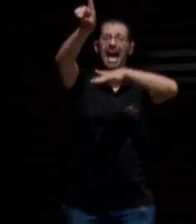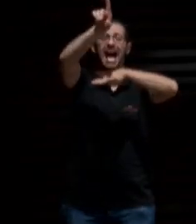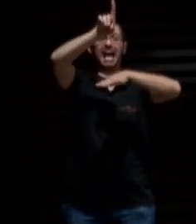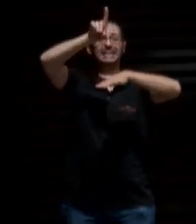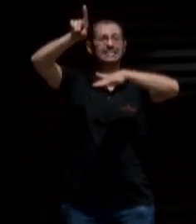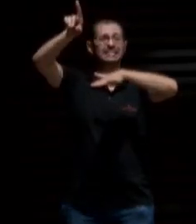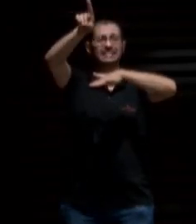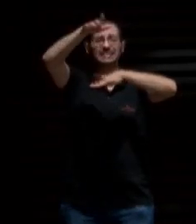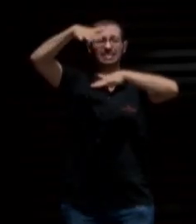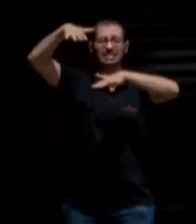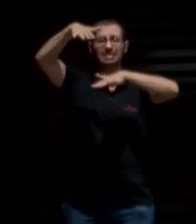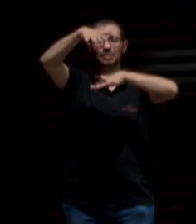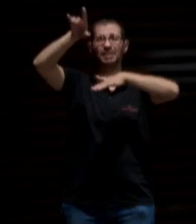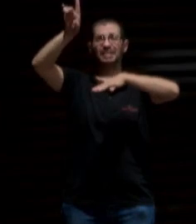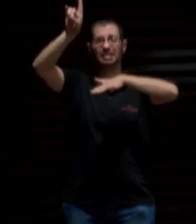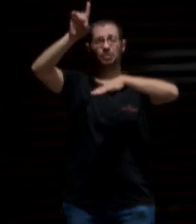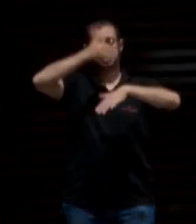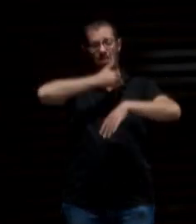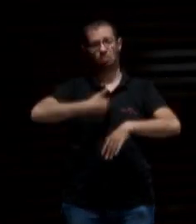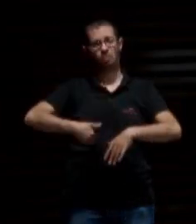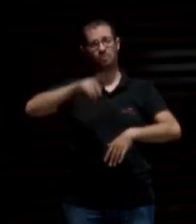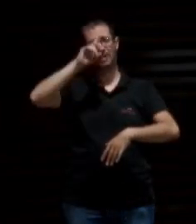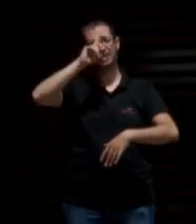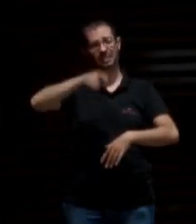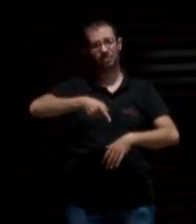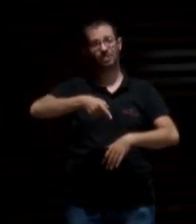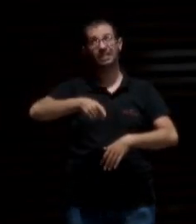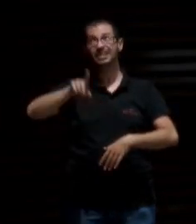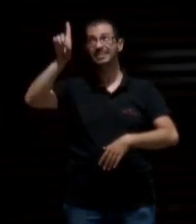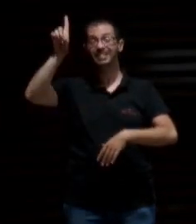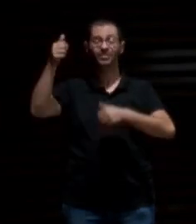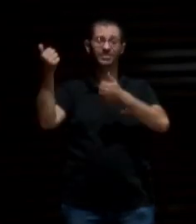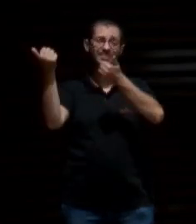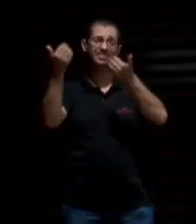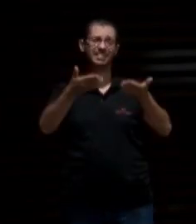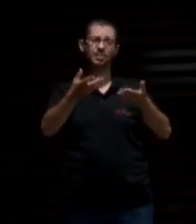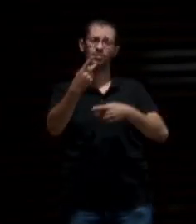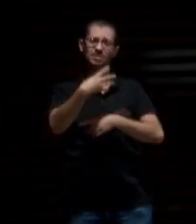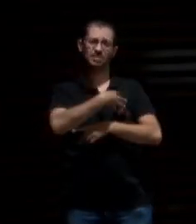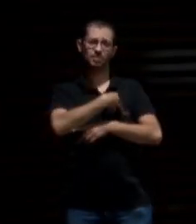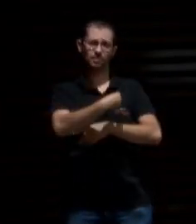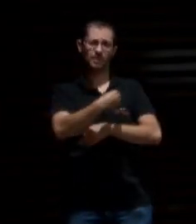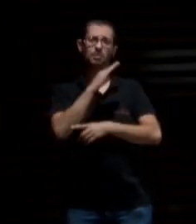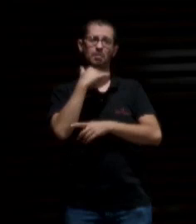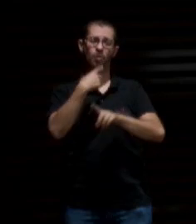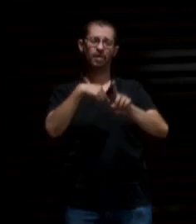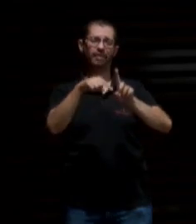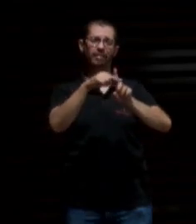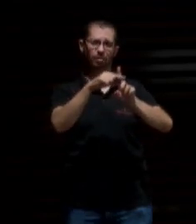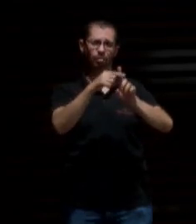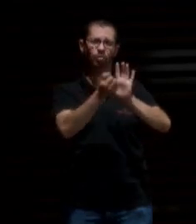está governando. E aquele que não poupou seu próprio filho, antes por todos nós o